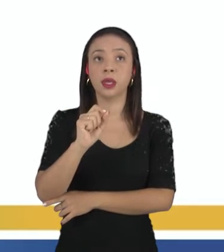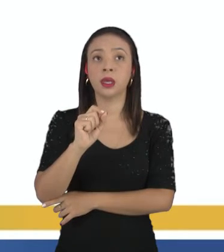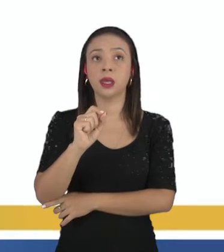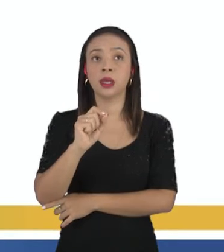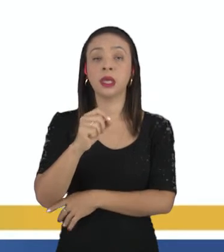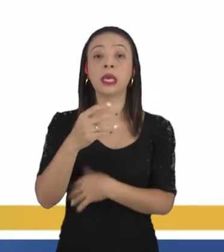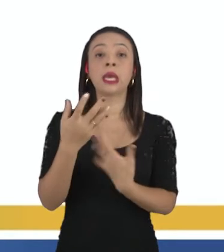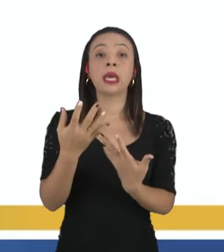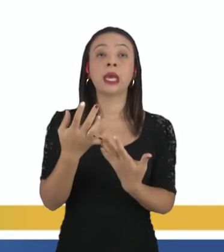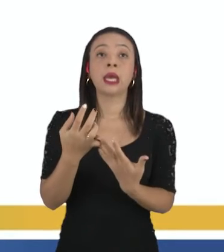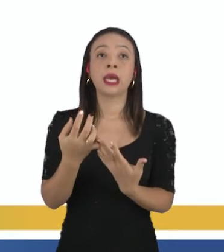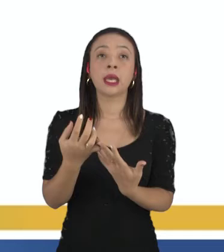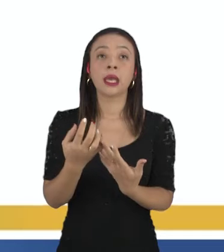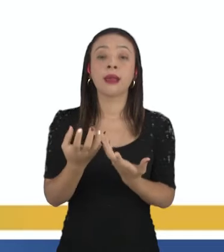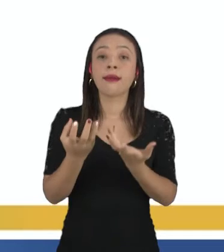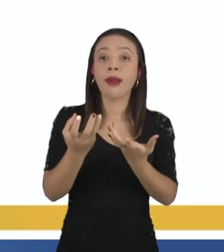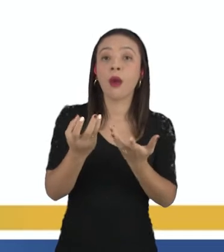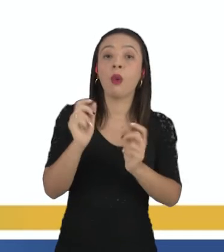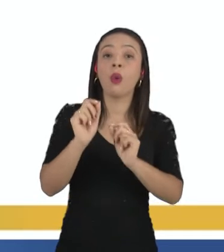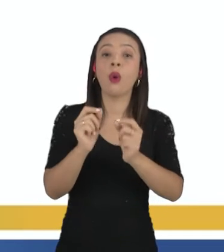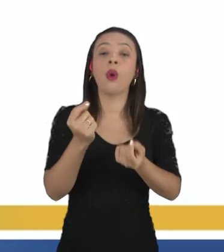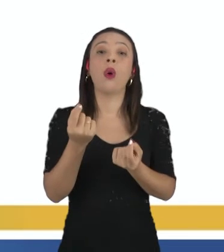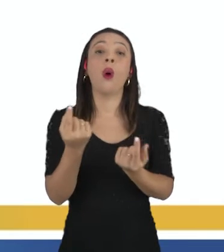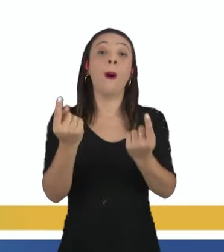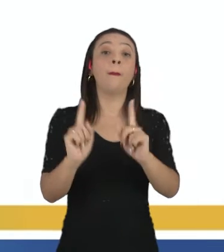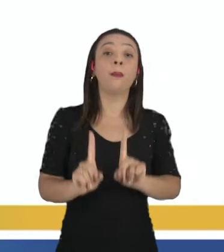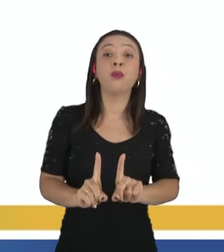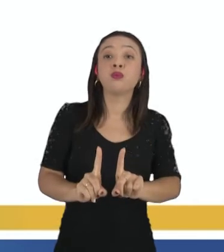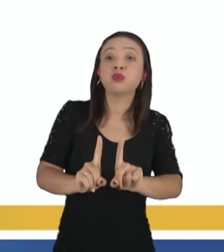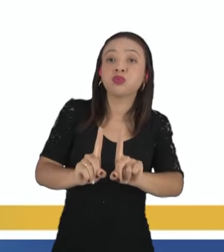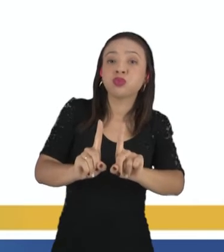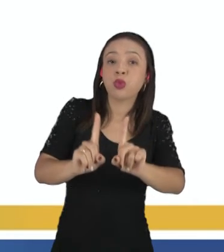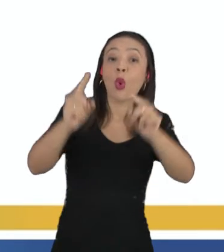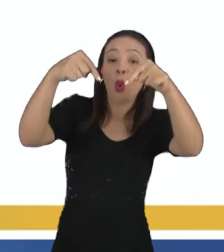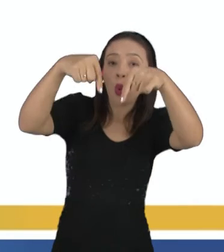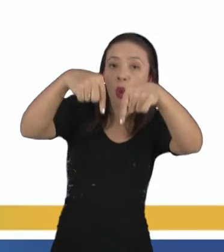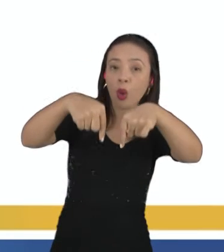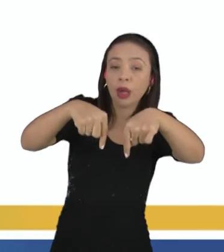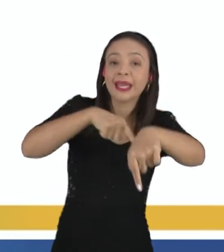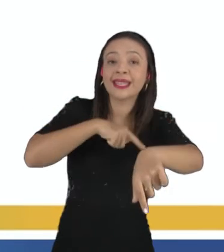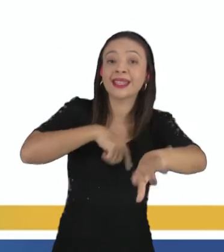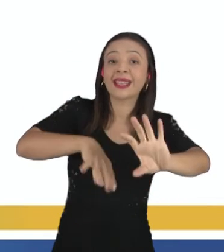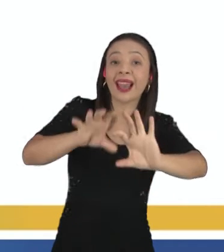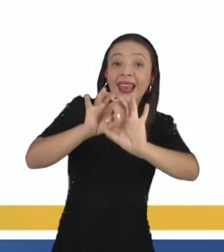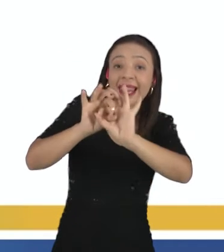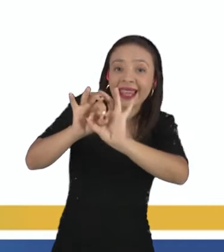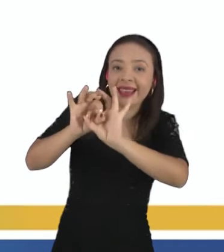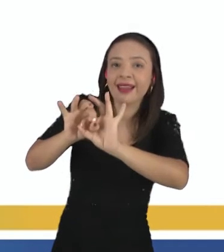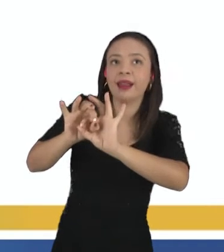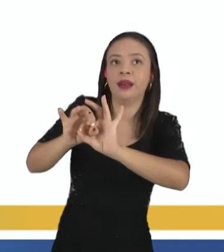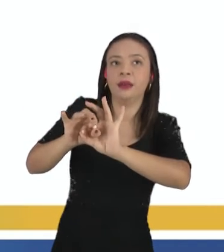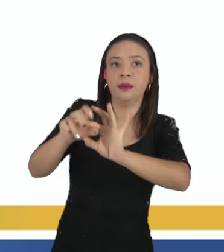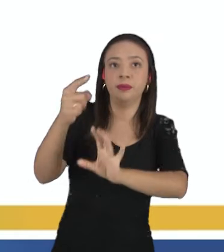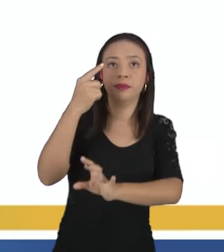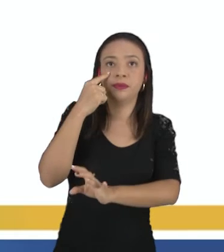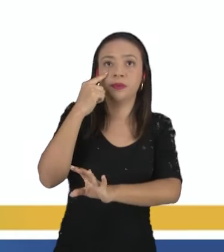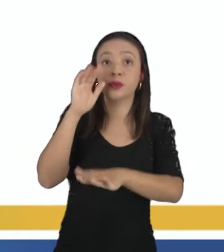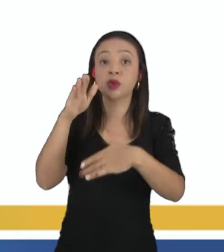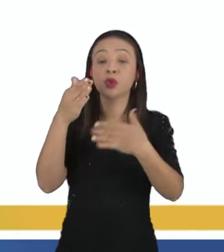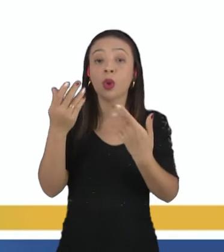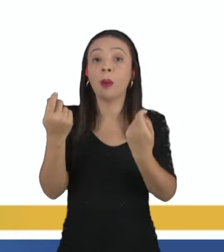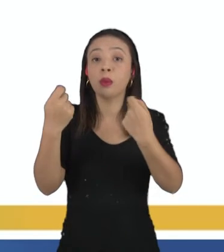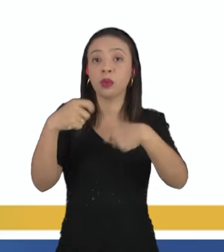de proporcionalidade entre os elementos interligados. Nós temos que operadores